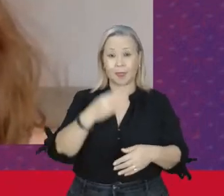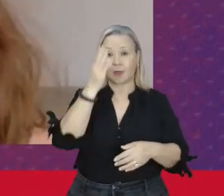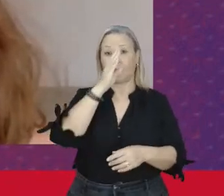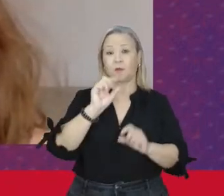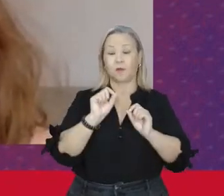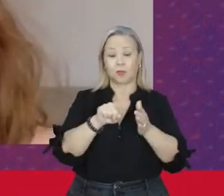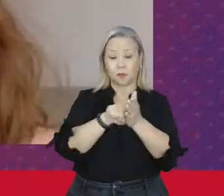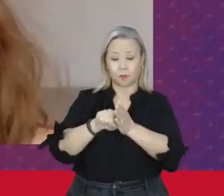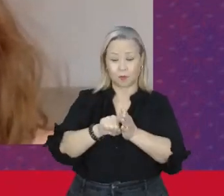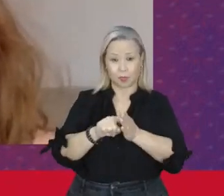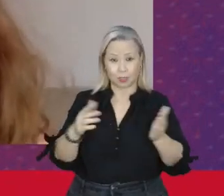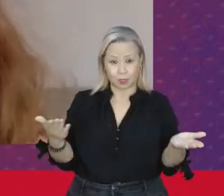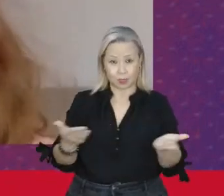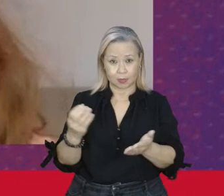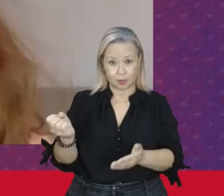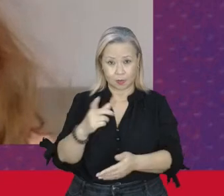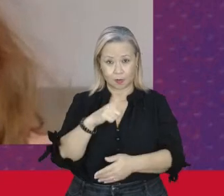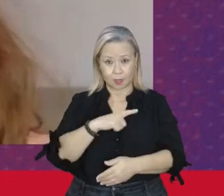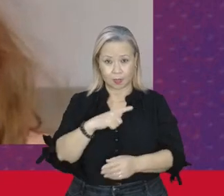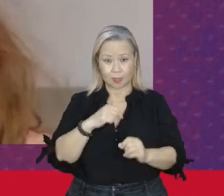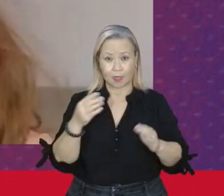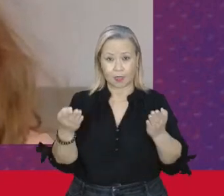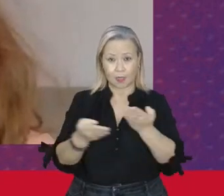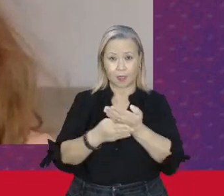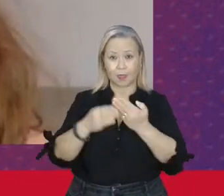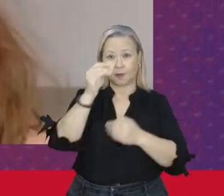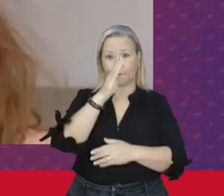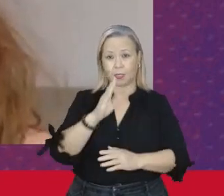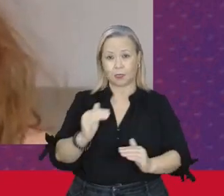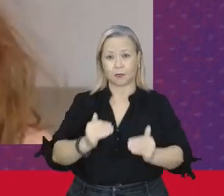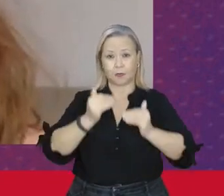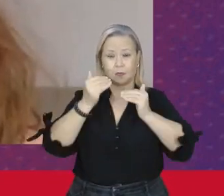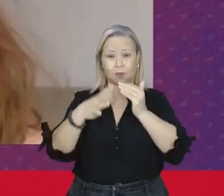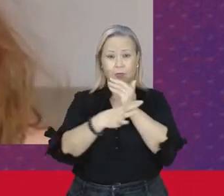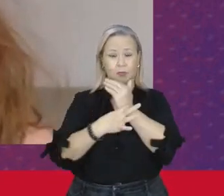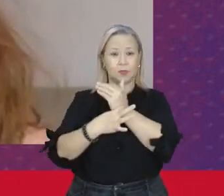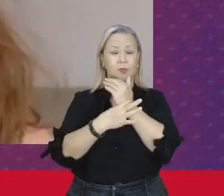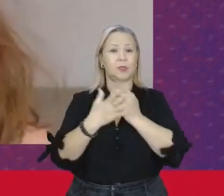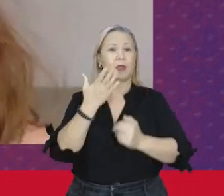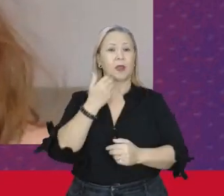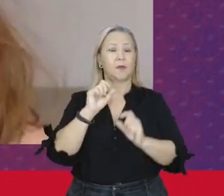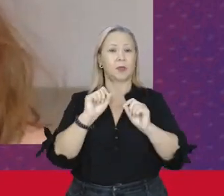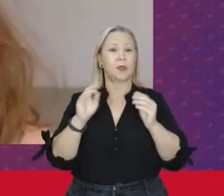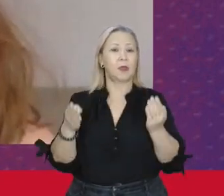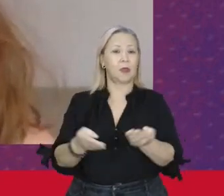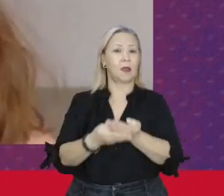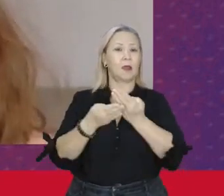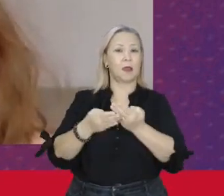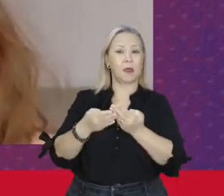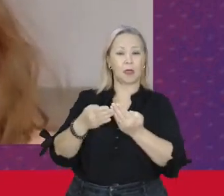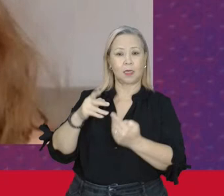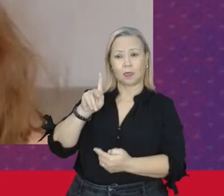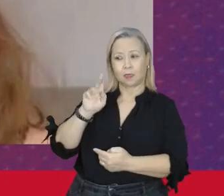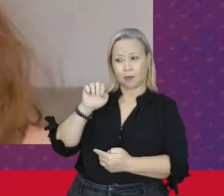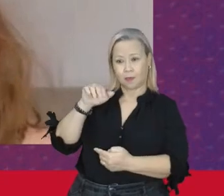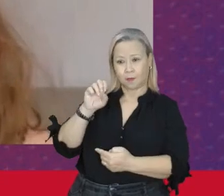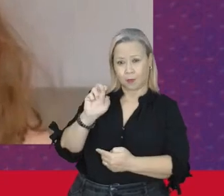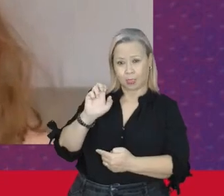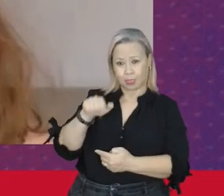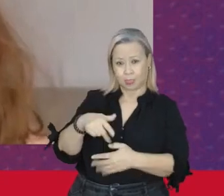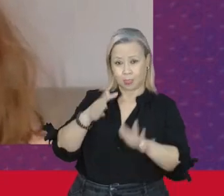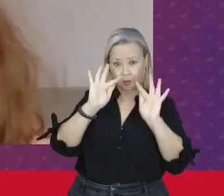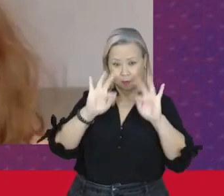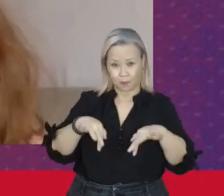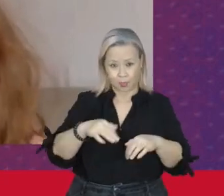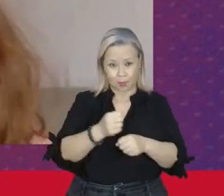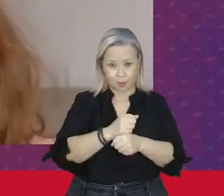recente que a gente tem é a pesquisa da Rede Brasileira de Soberania e Segurança Alimentar, que é a Rede Pensan. No final de 2020,